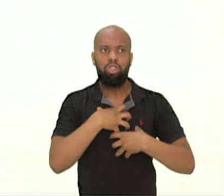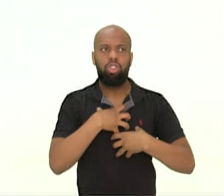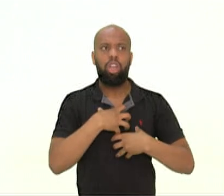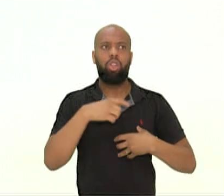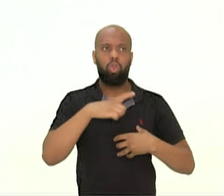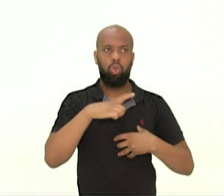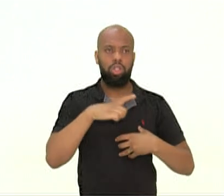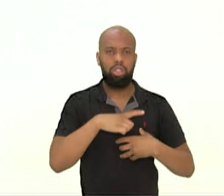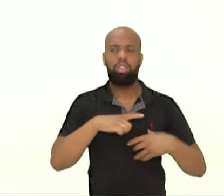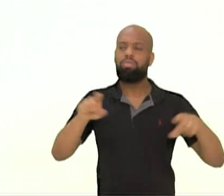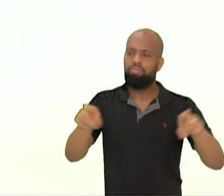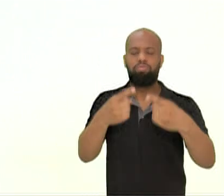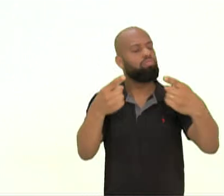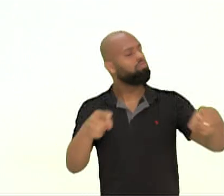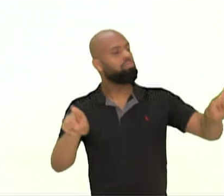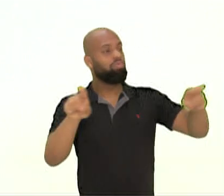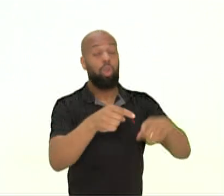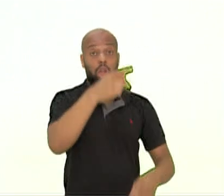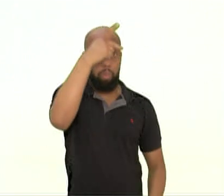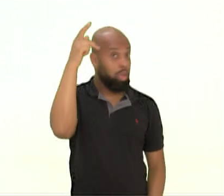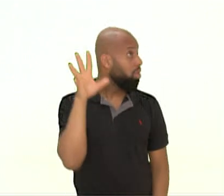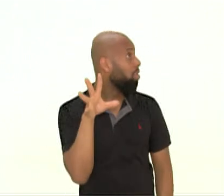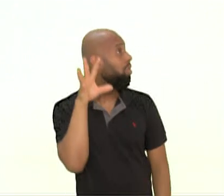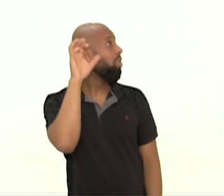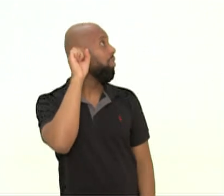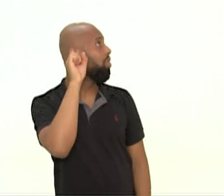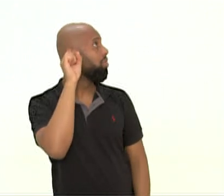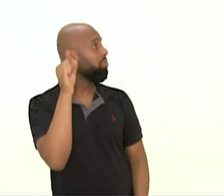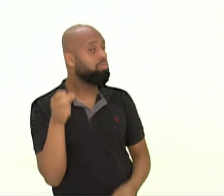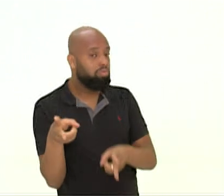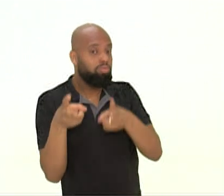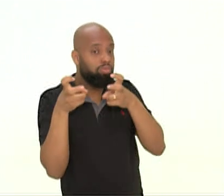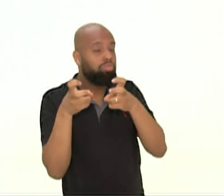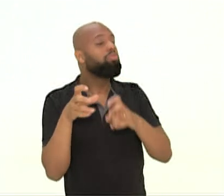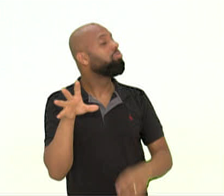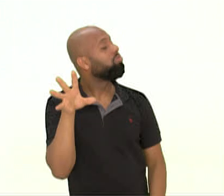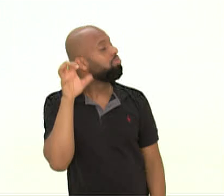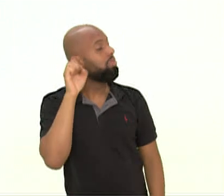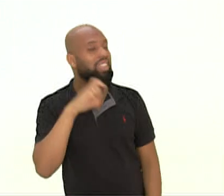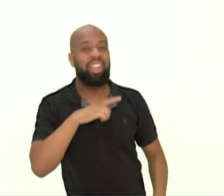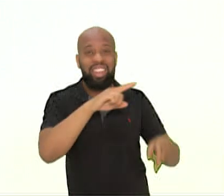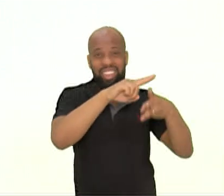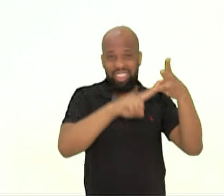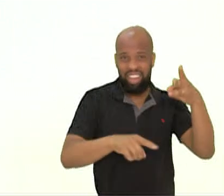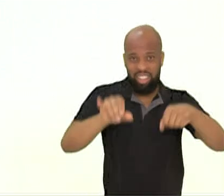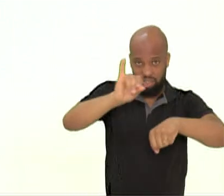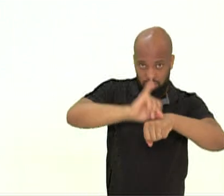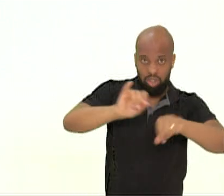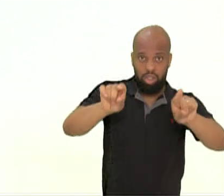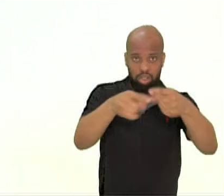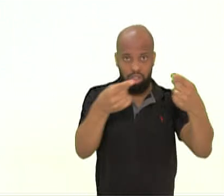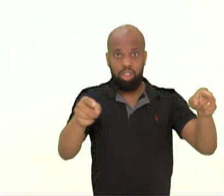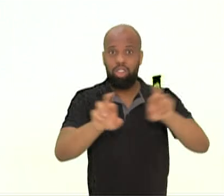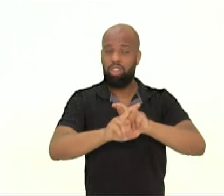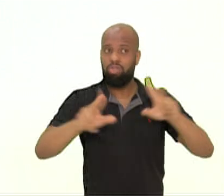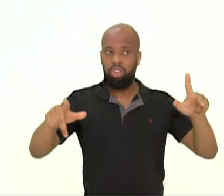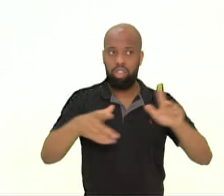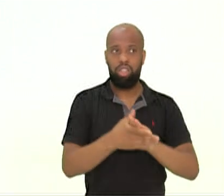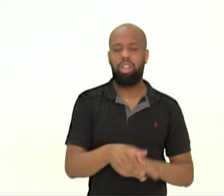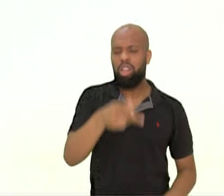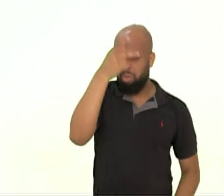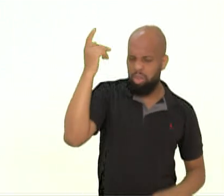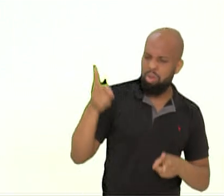forma instrumental. Um ouvinte escuta a música tocada por 3 instrumentos diferentes. O ouvinte percebe